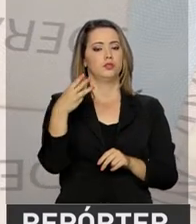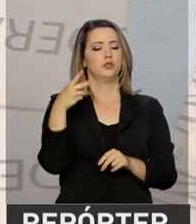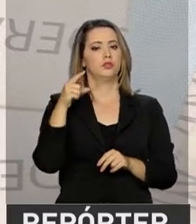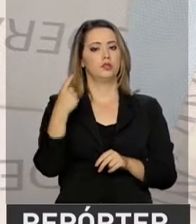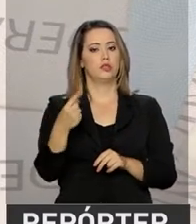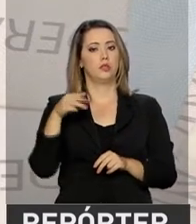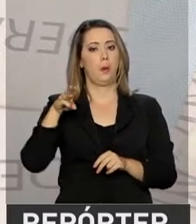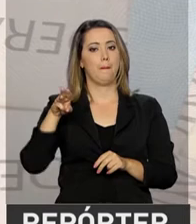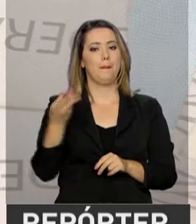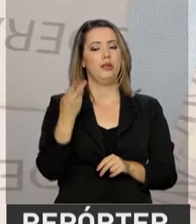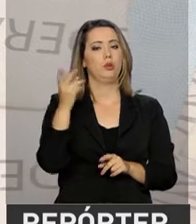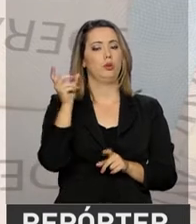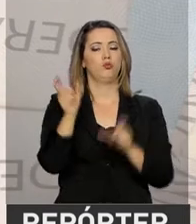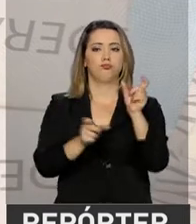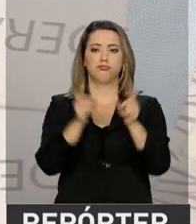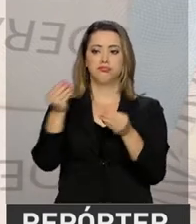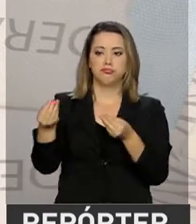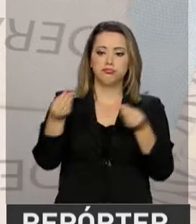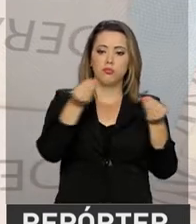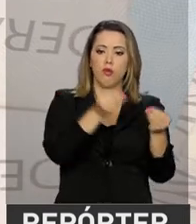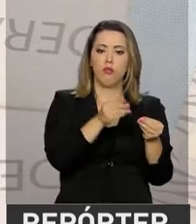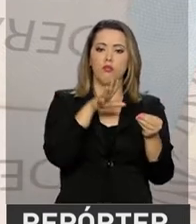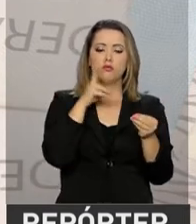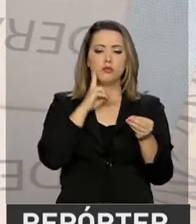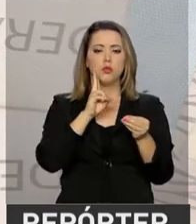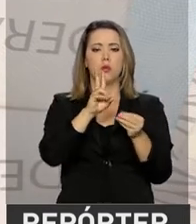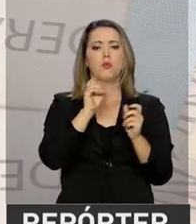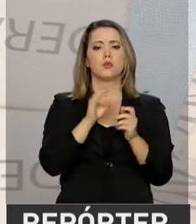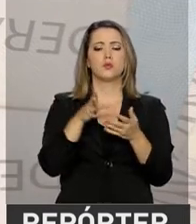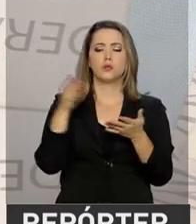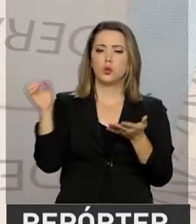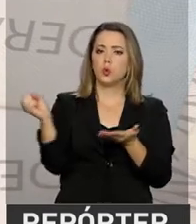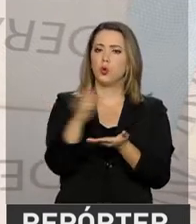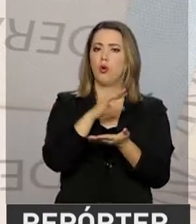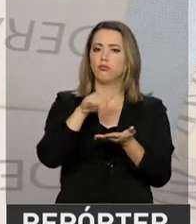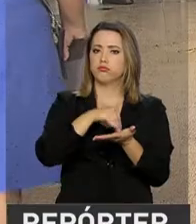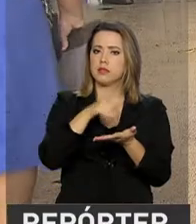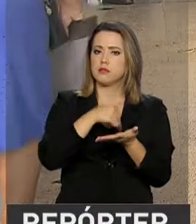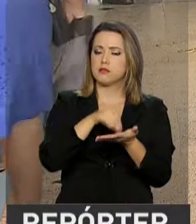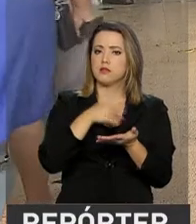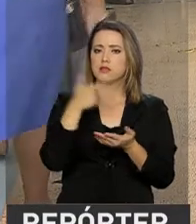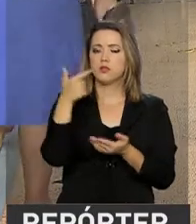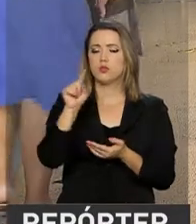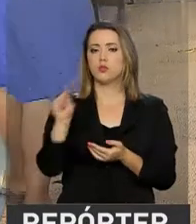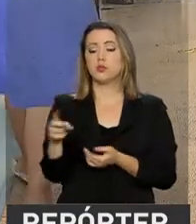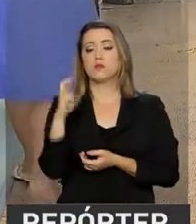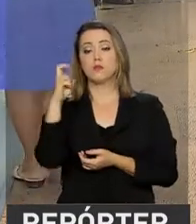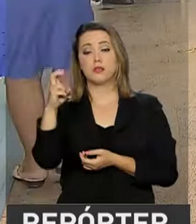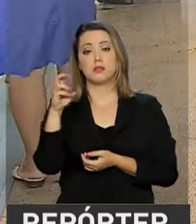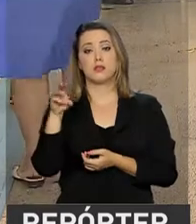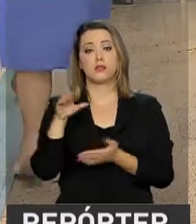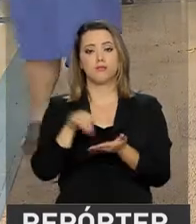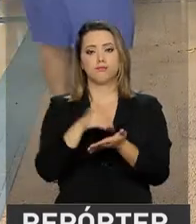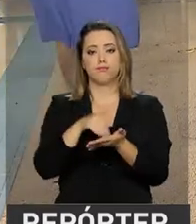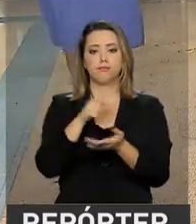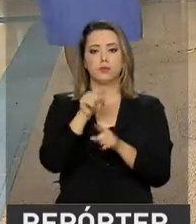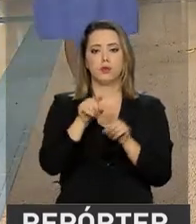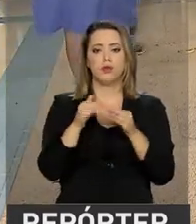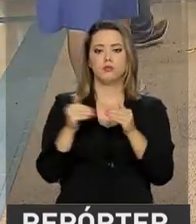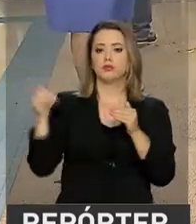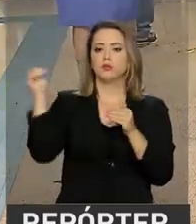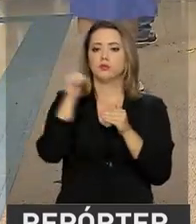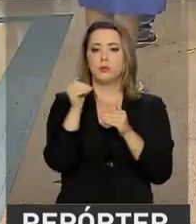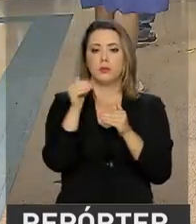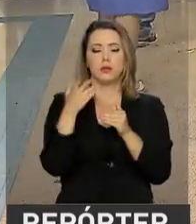possibilitou que cerca de dois milhões e meio de cadastros fossem atualizados os valores liberados ficaram acima do previsto